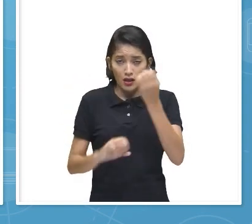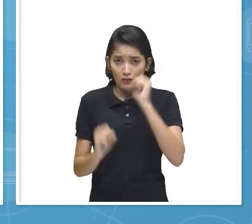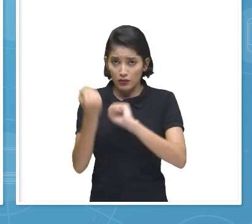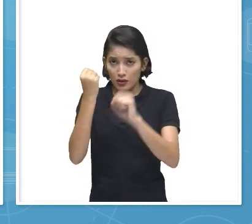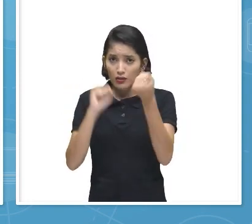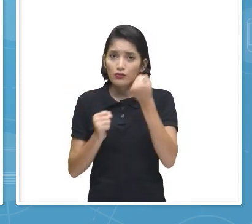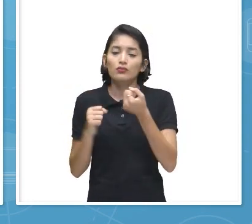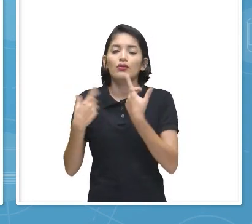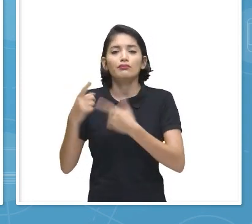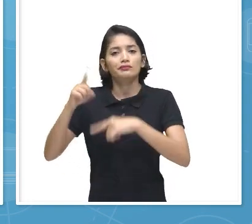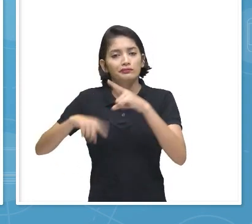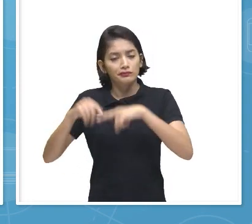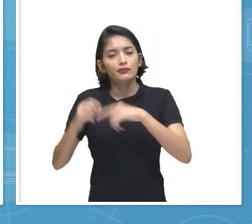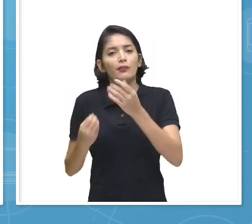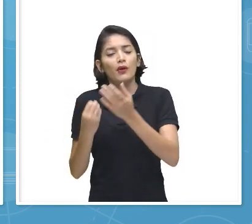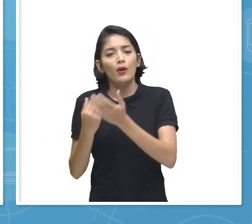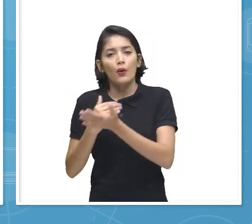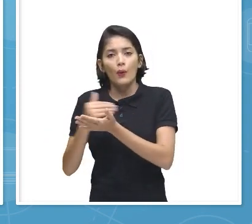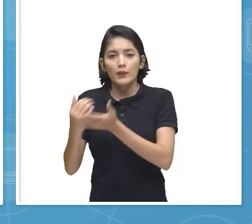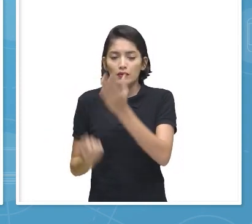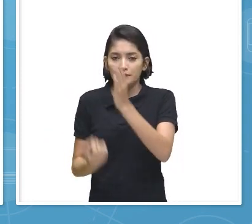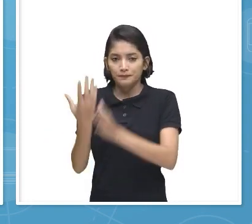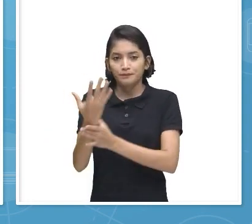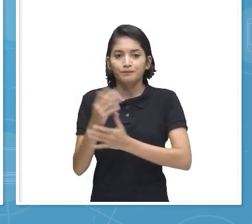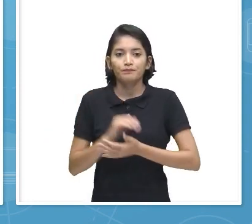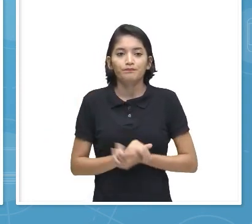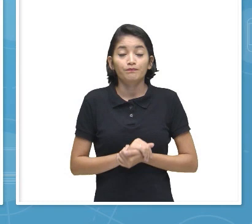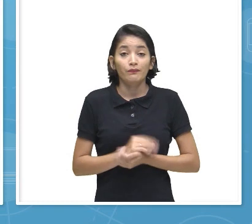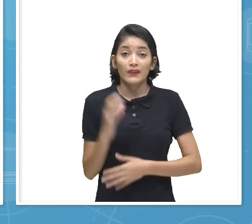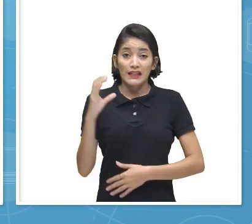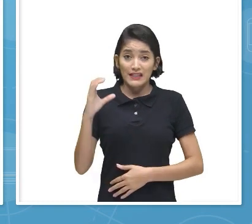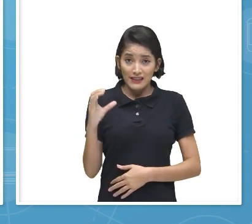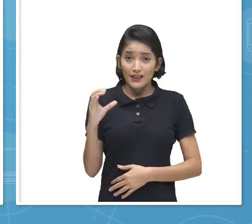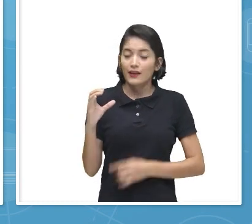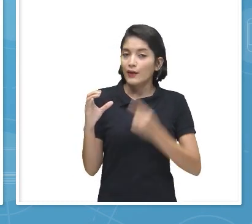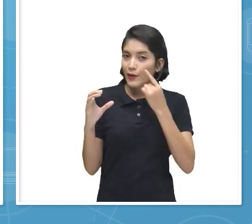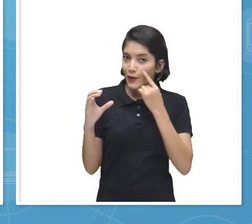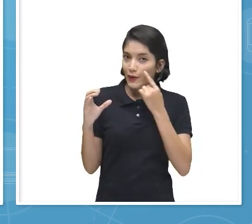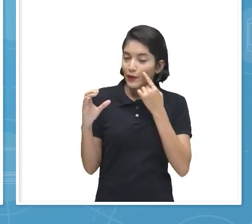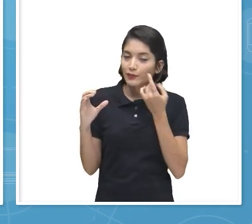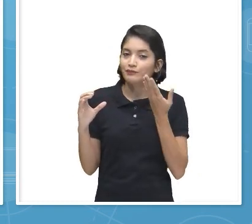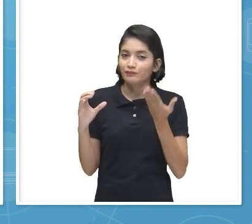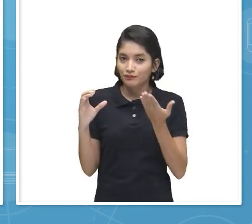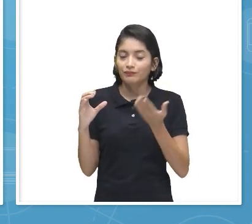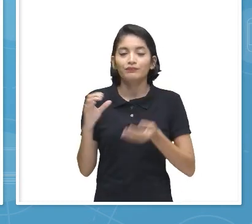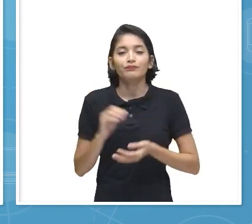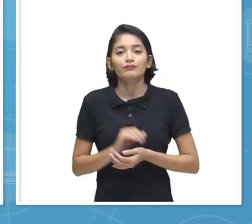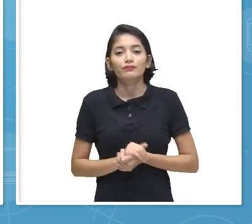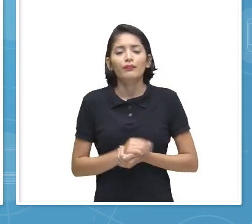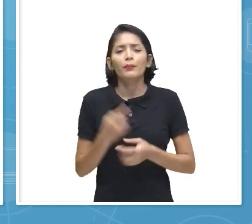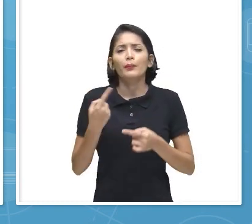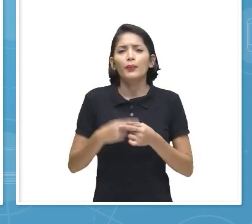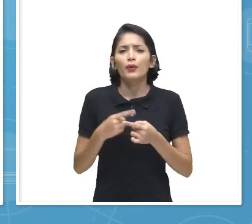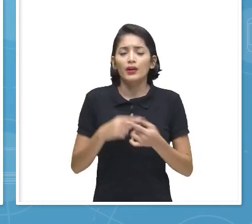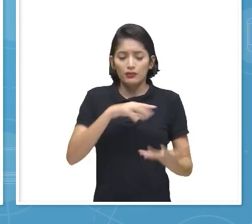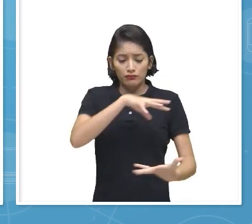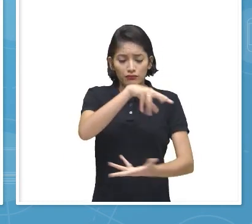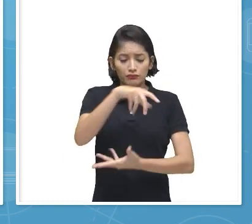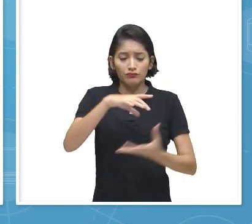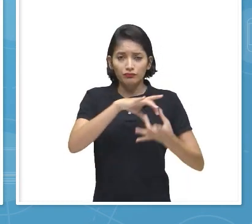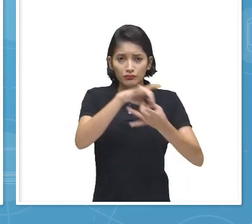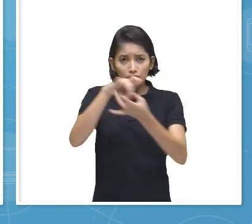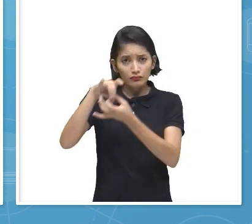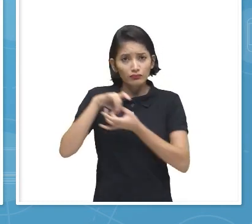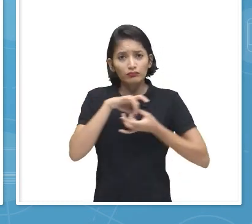matérias-primas que passaram a surgir. Letra C, globalização. Olha só a nossa resposta já aparecendo também para vocês, porque a globalização ela